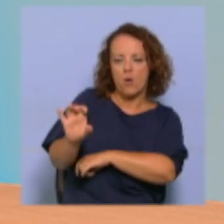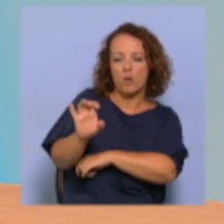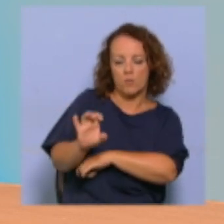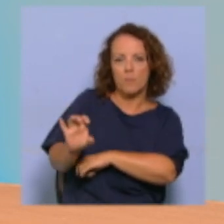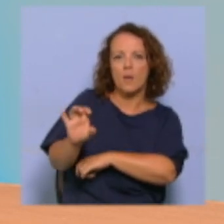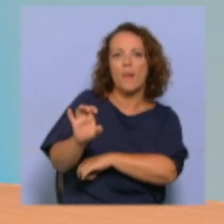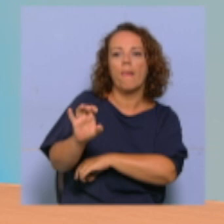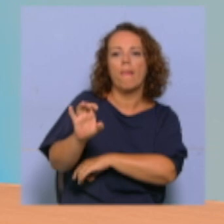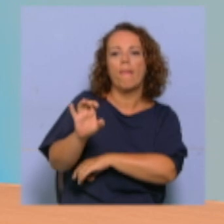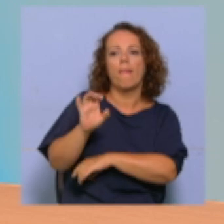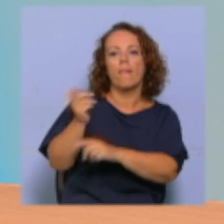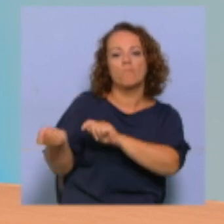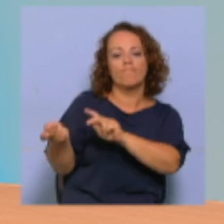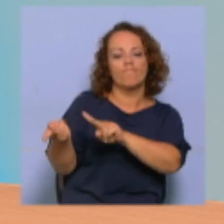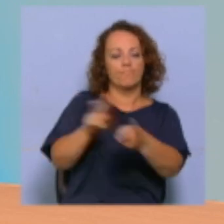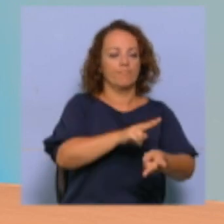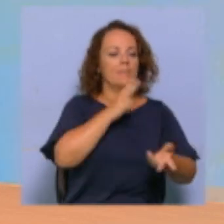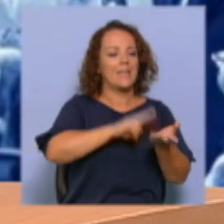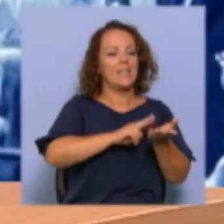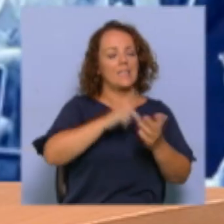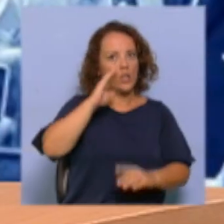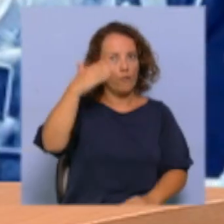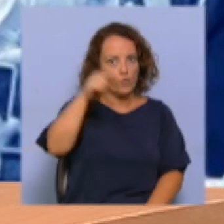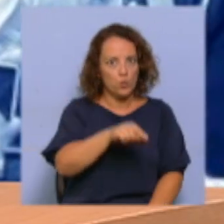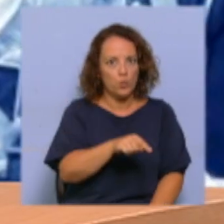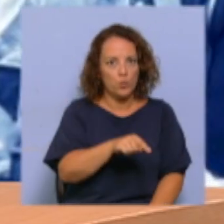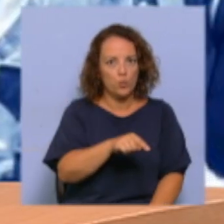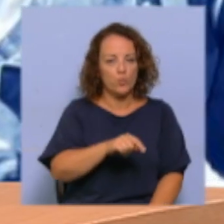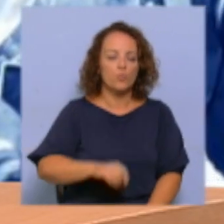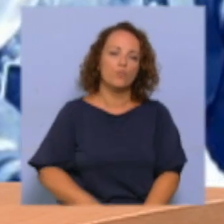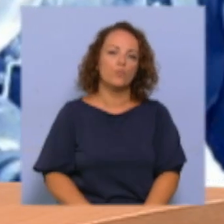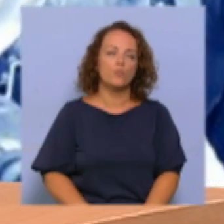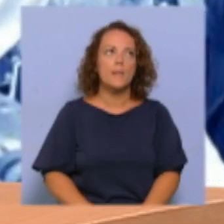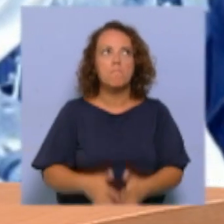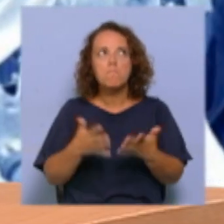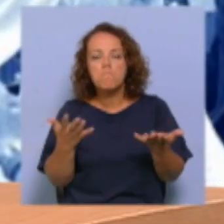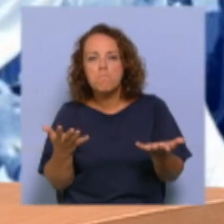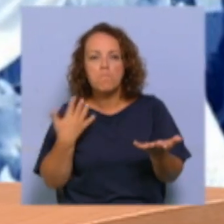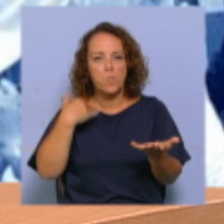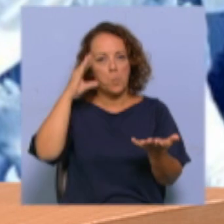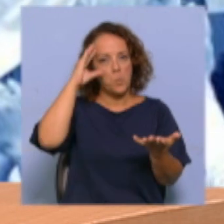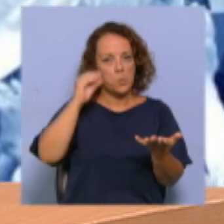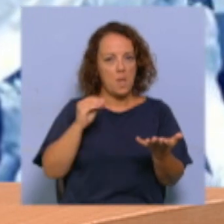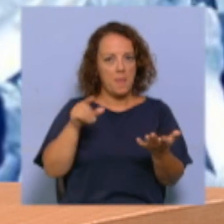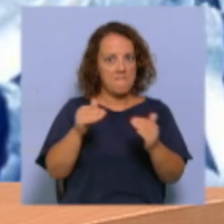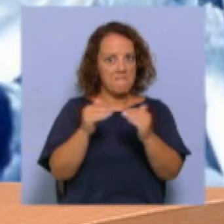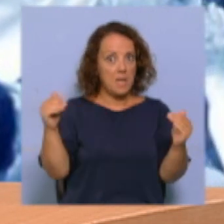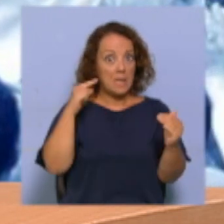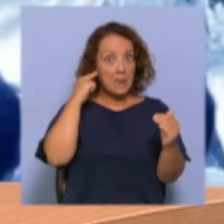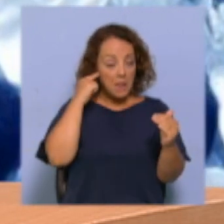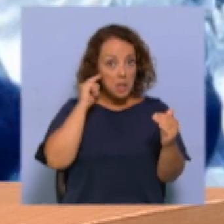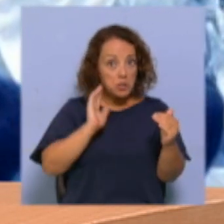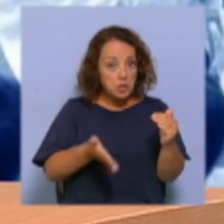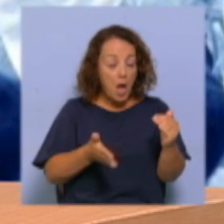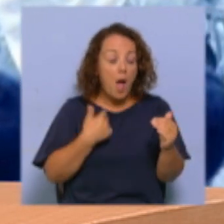para uma realidade futura. Bom, não sei se já chegámos a essa fase, oxalá já estivéssemos a